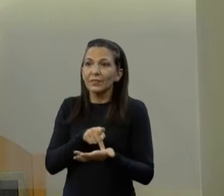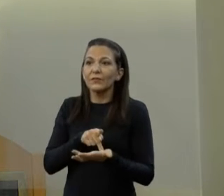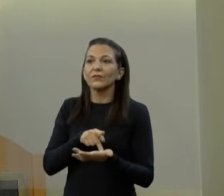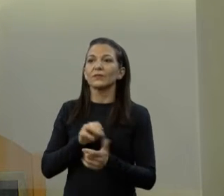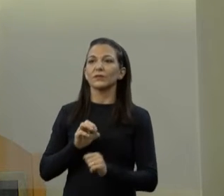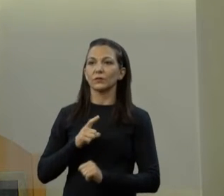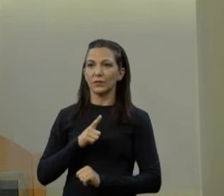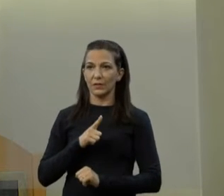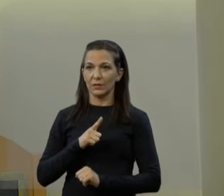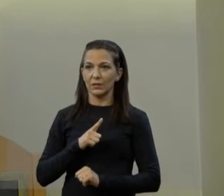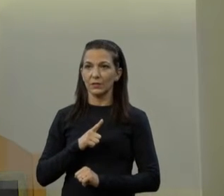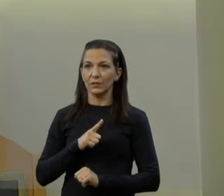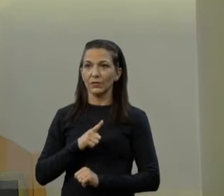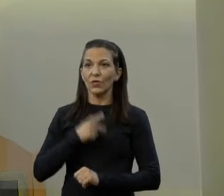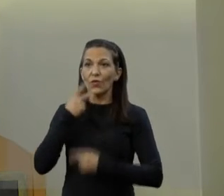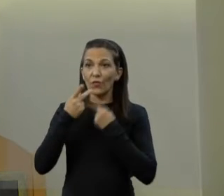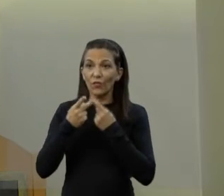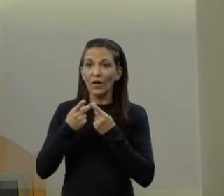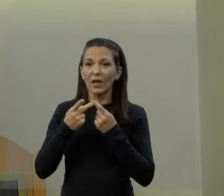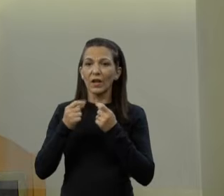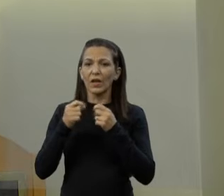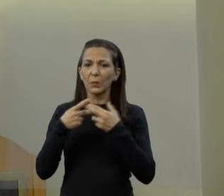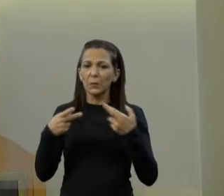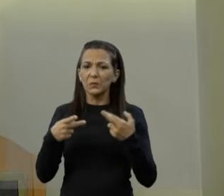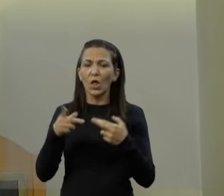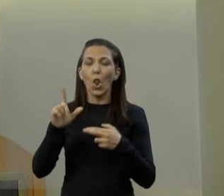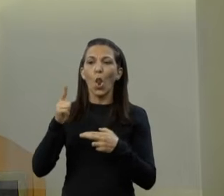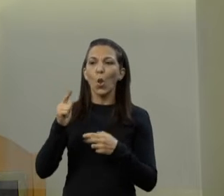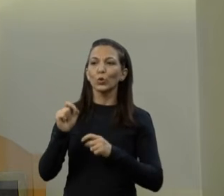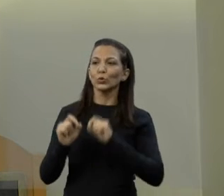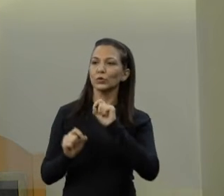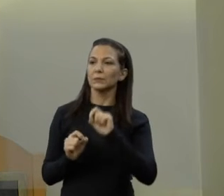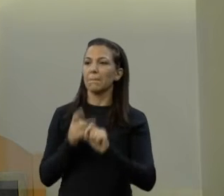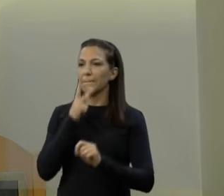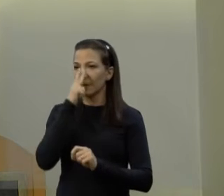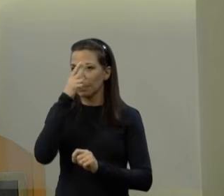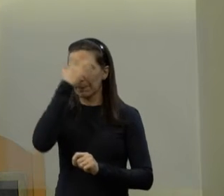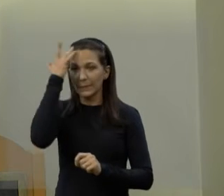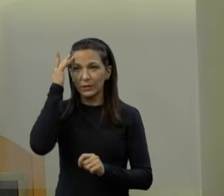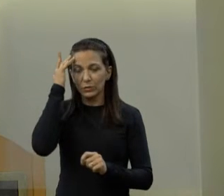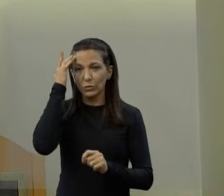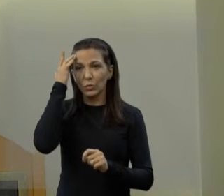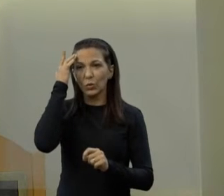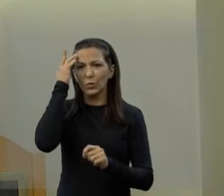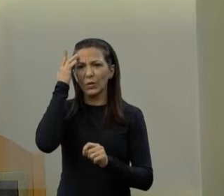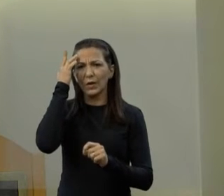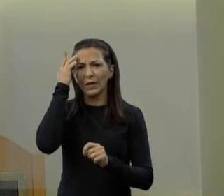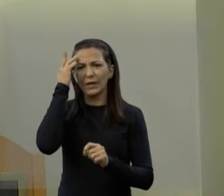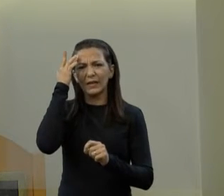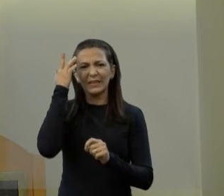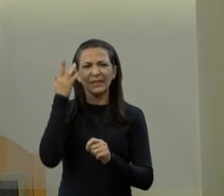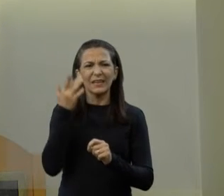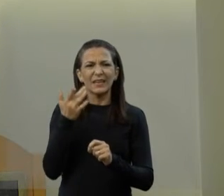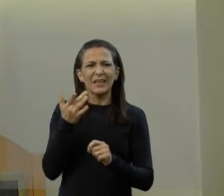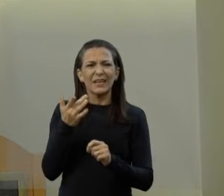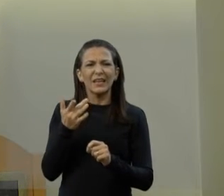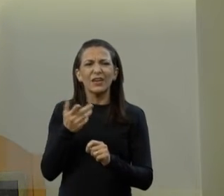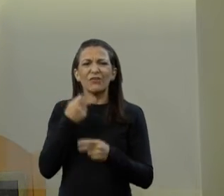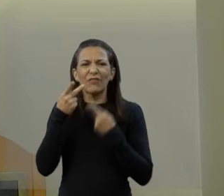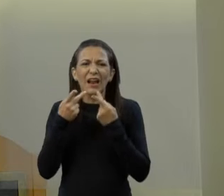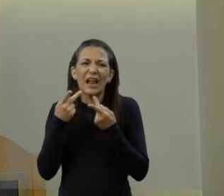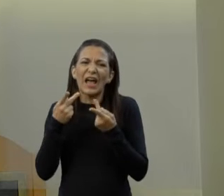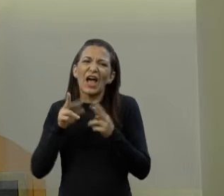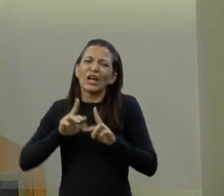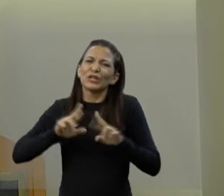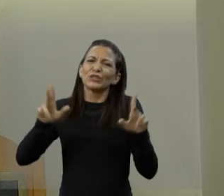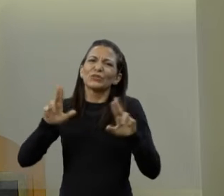mesmo quando você faz uma afirmação lógica Vereador Carlos é possível que alguém disse torça aquilo que o senhor se comprometeu